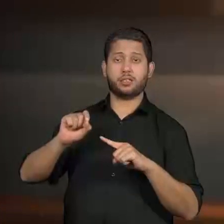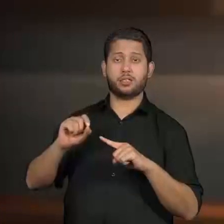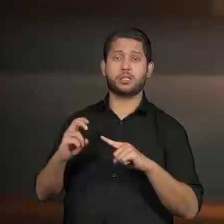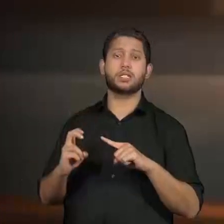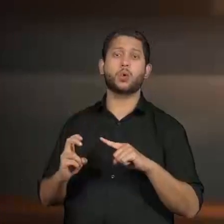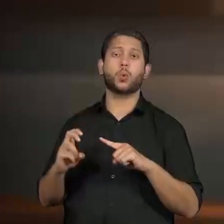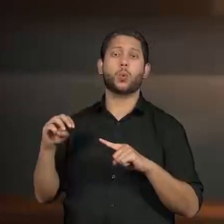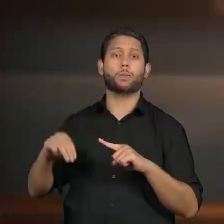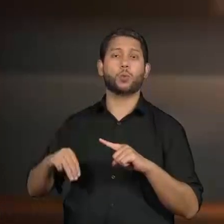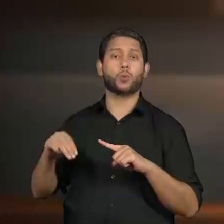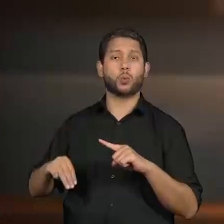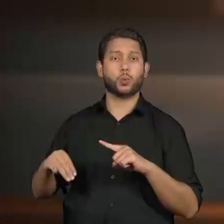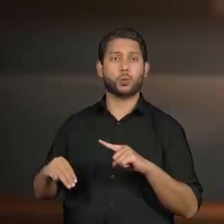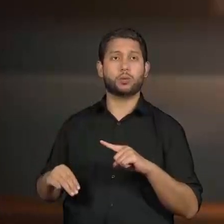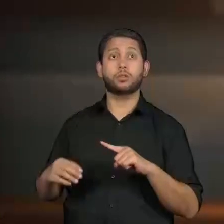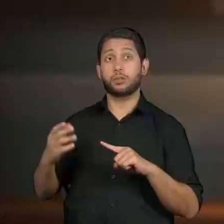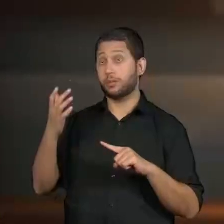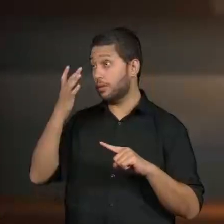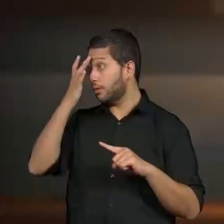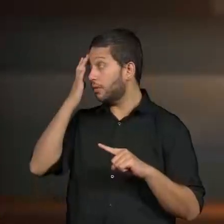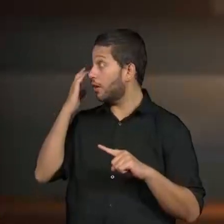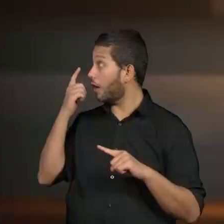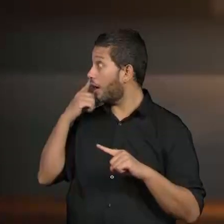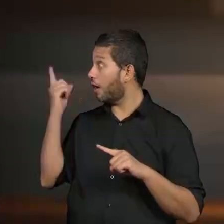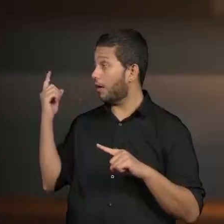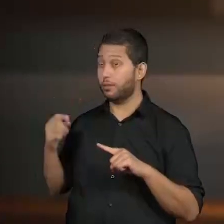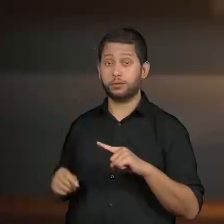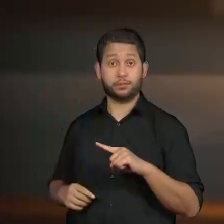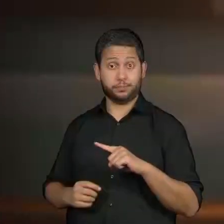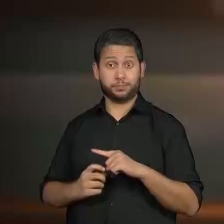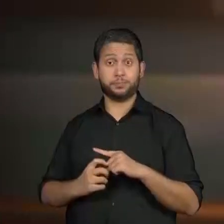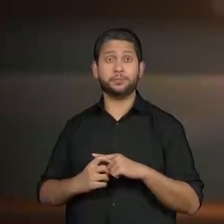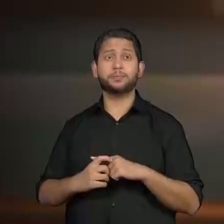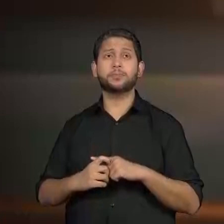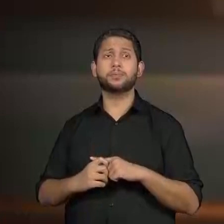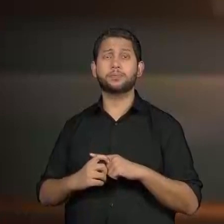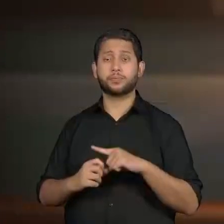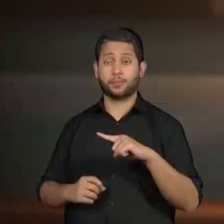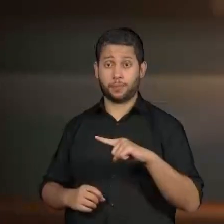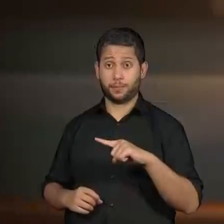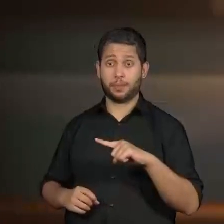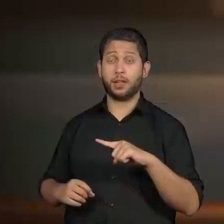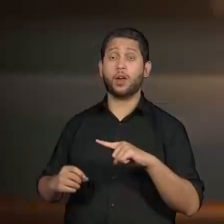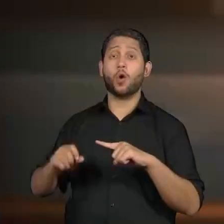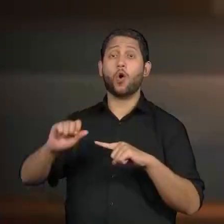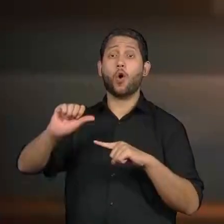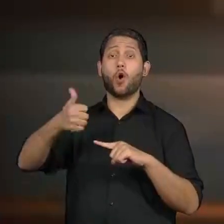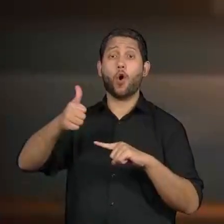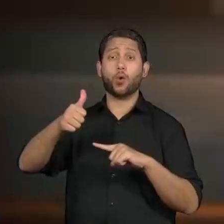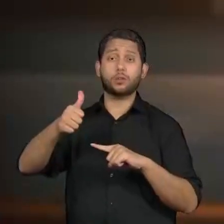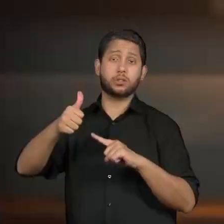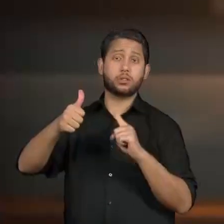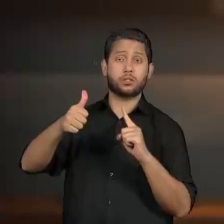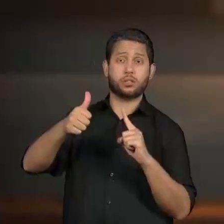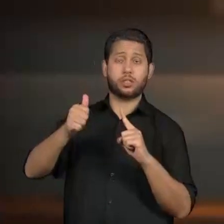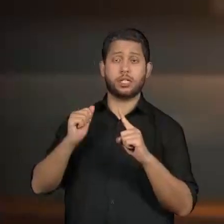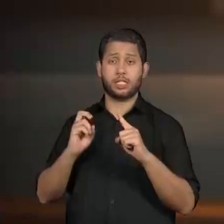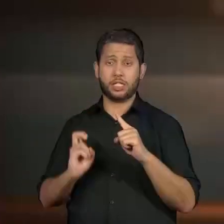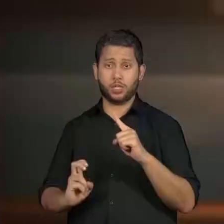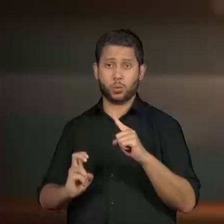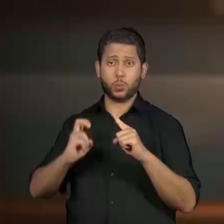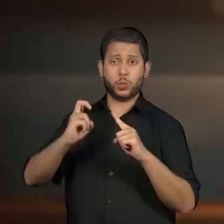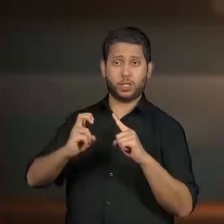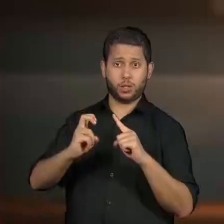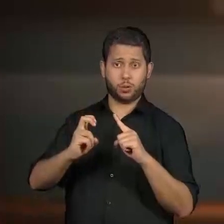vai chegar nos 50, tá bom? Então, andei 5 minutos, vou andar mais 5 minutos, eu vou chegar